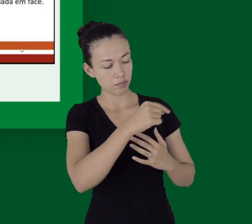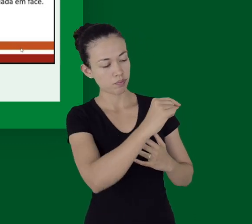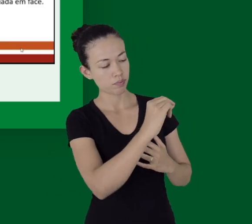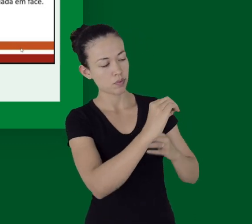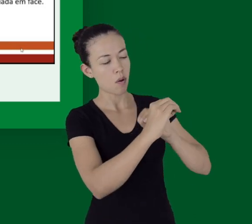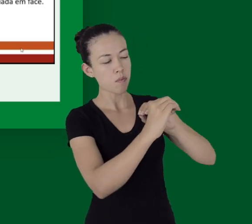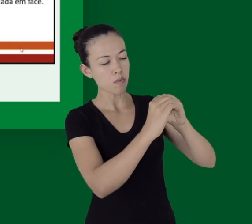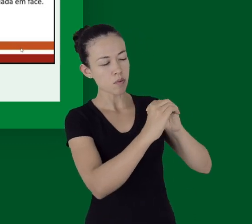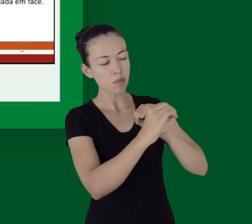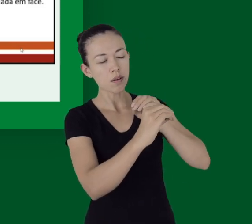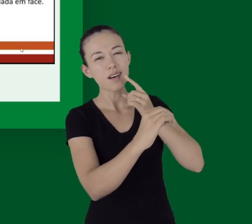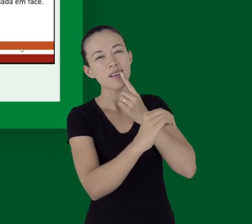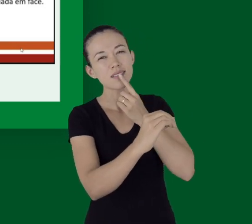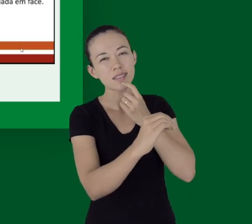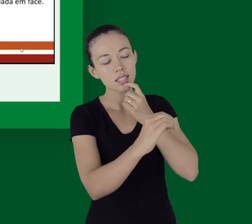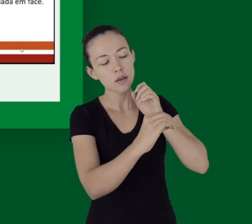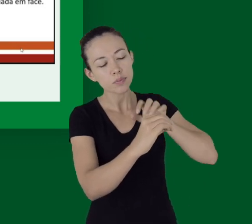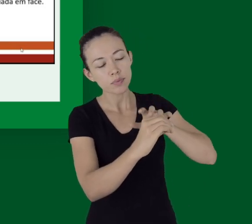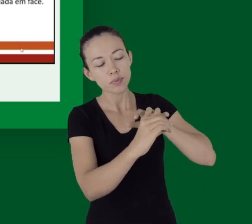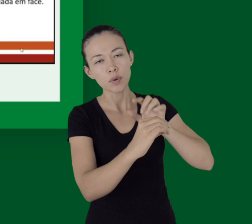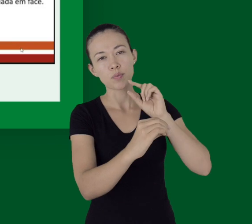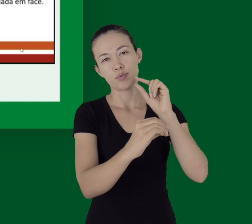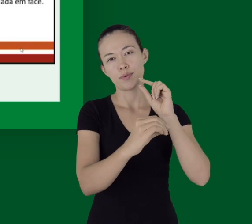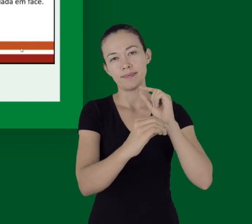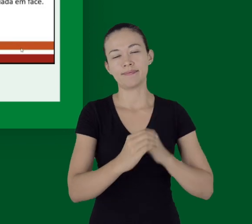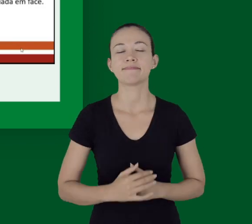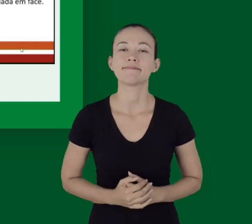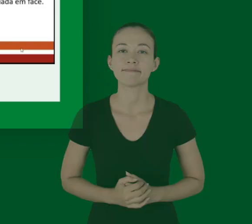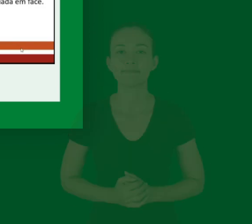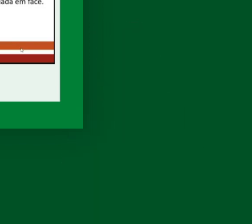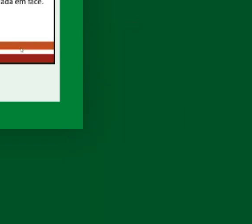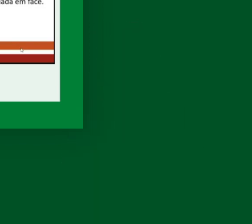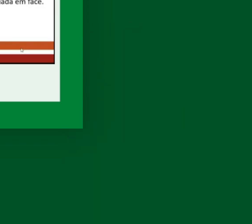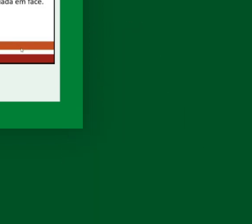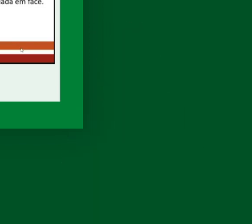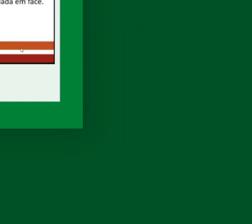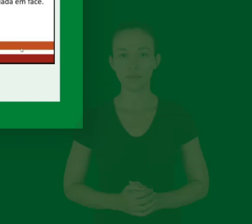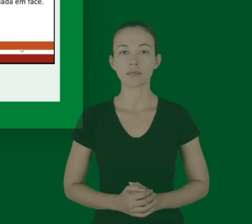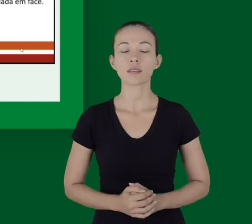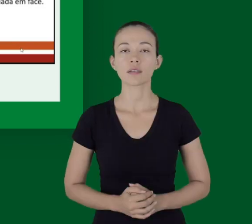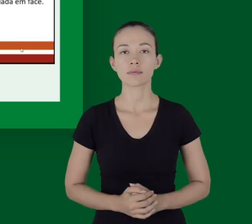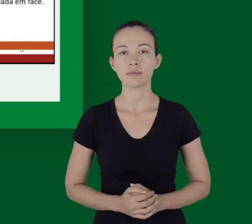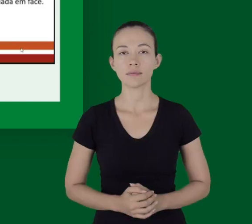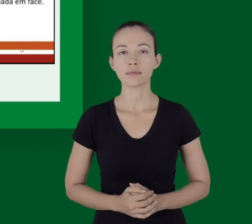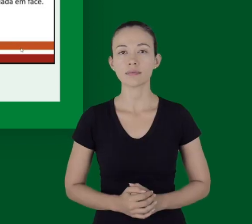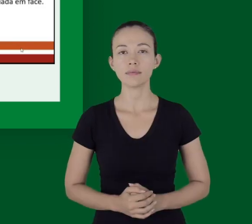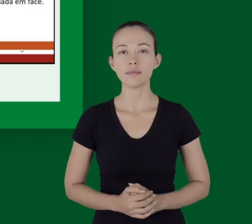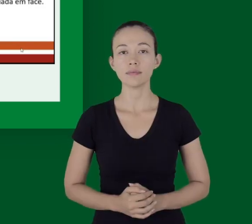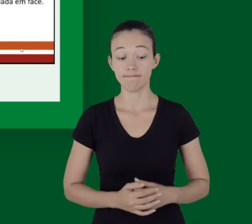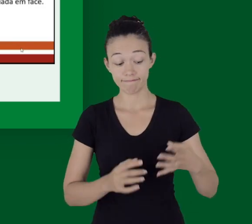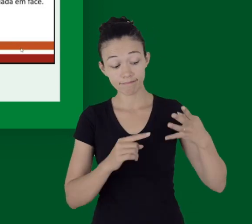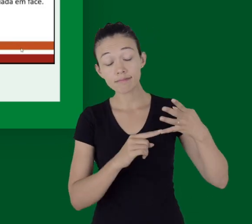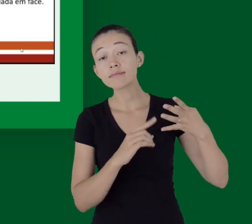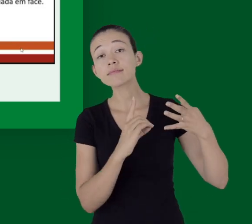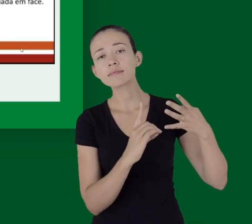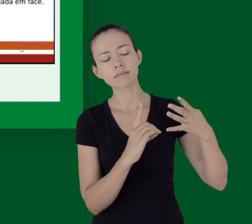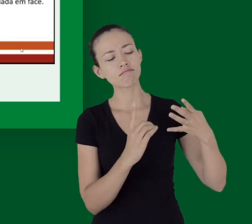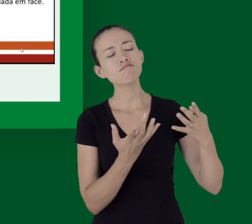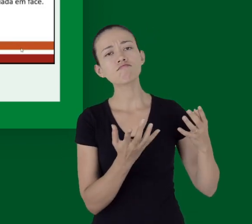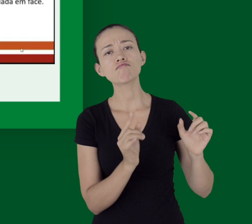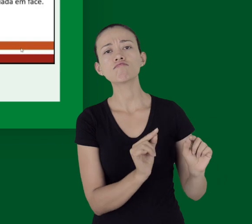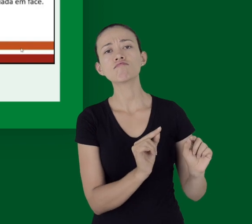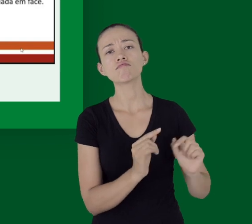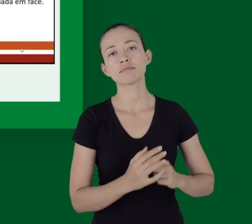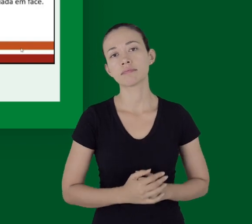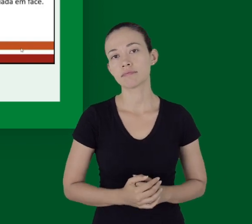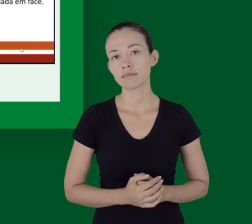já levar para o diagnóstico que a gente estava pensando inicialmente, que é a síndrome coronariana aguda. O D seria o quê? a gente deixa